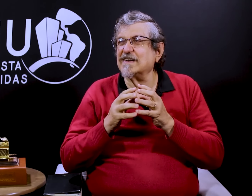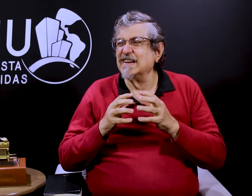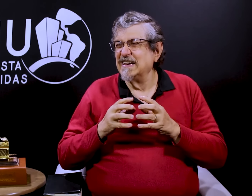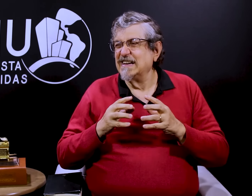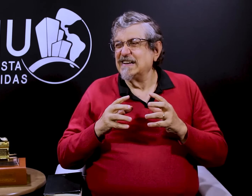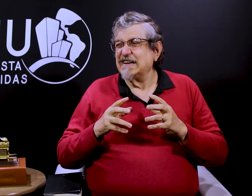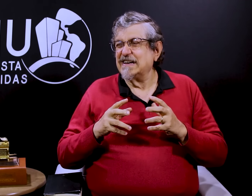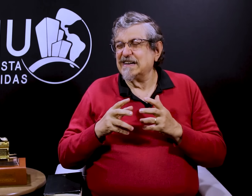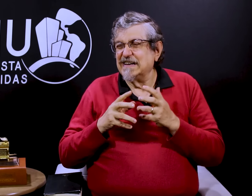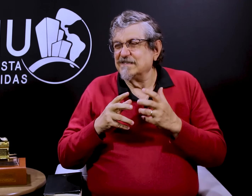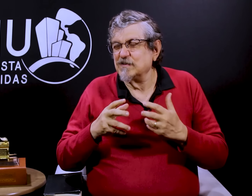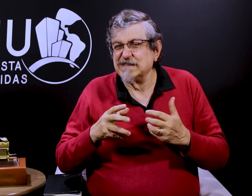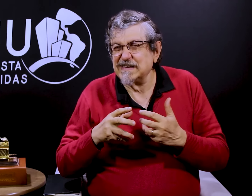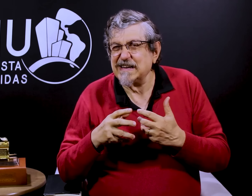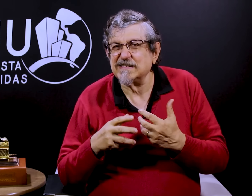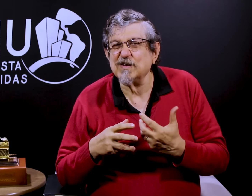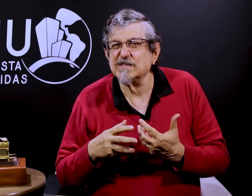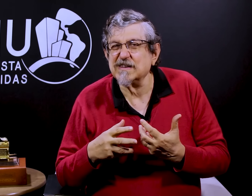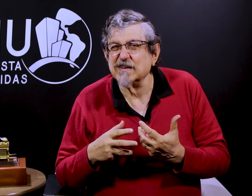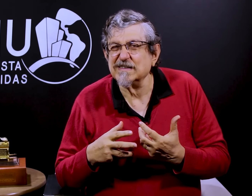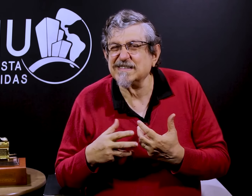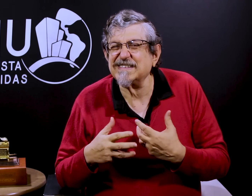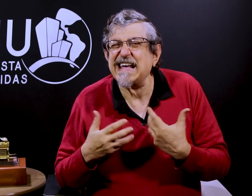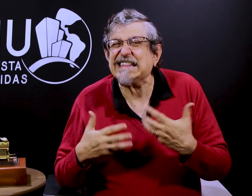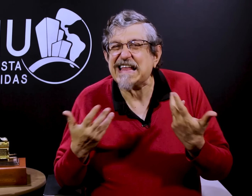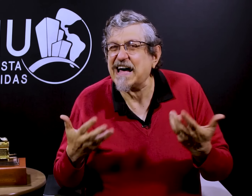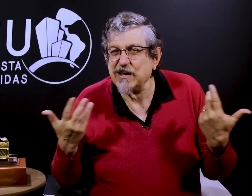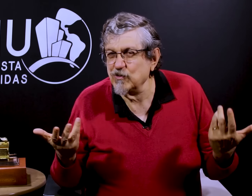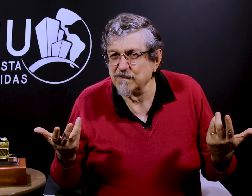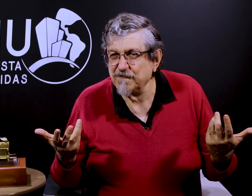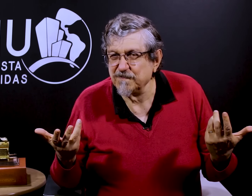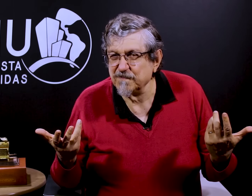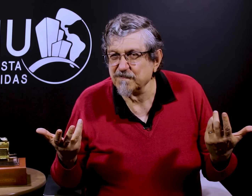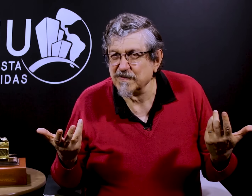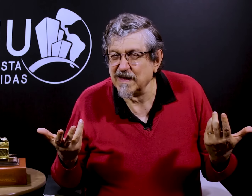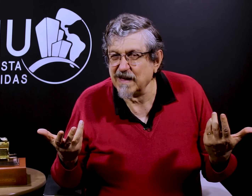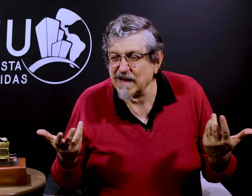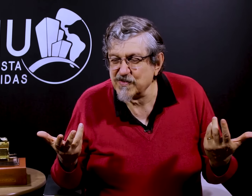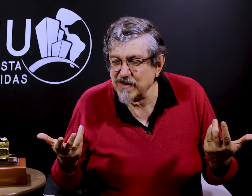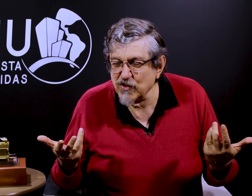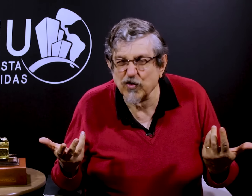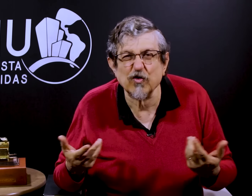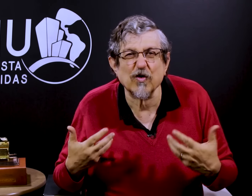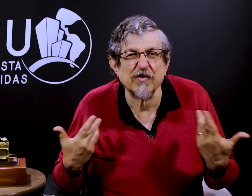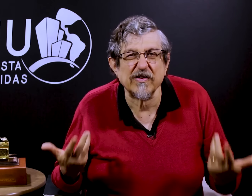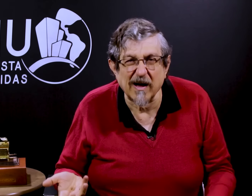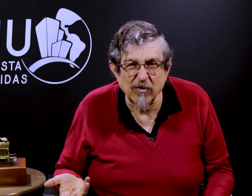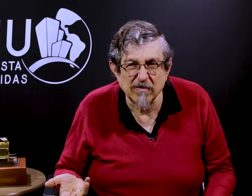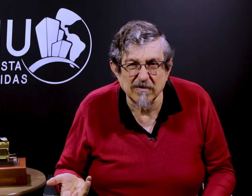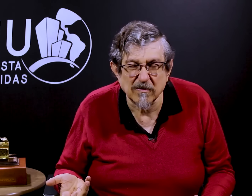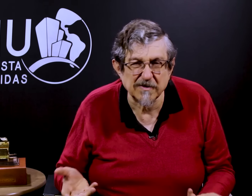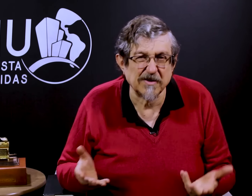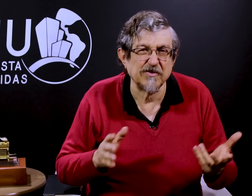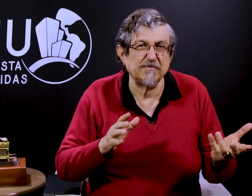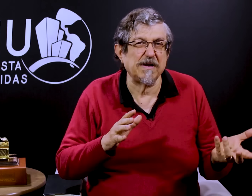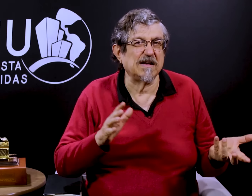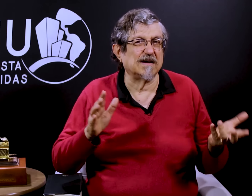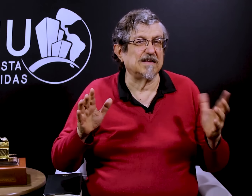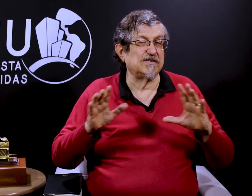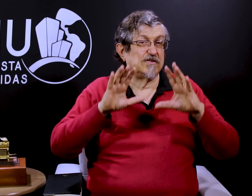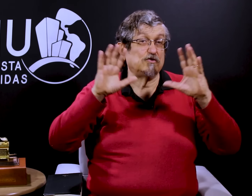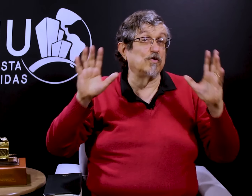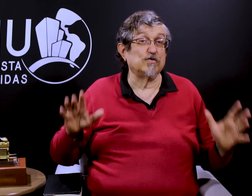nossa Eh vamos dizer Esse Nossa cenário eh assim social onde a gente